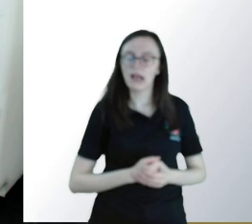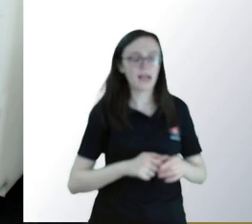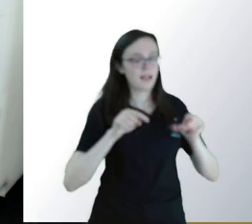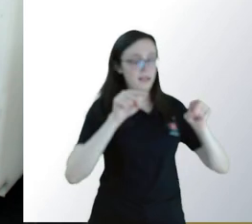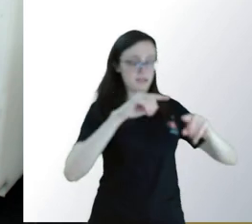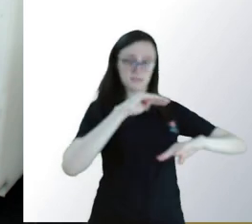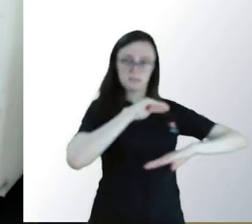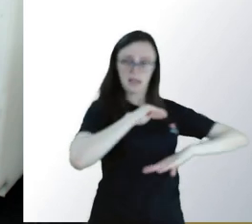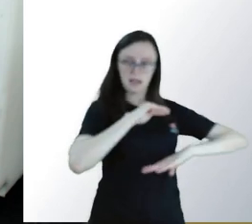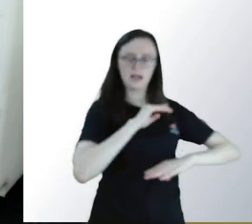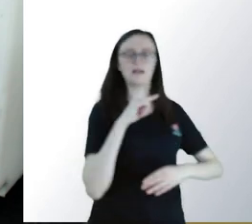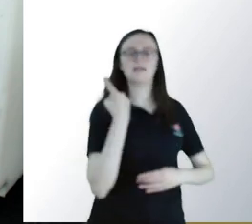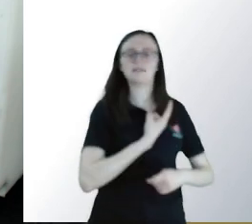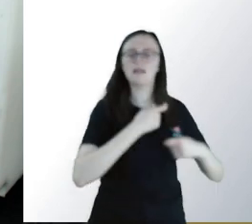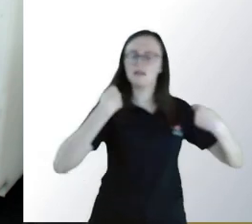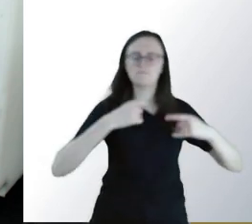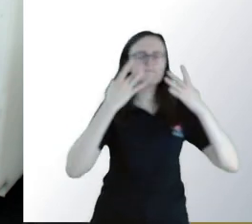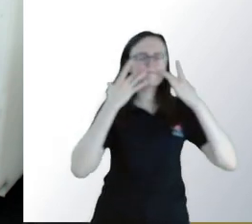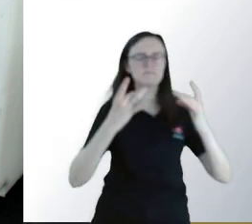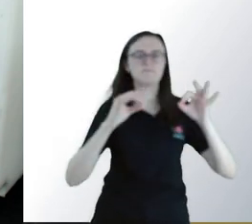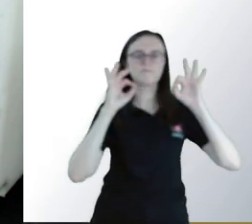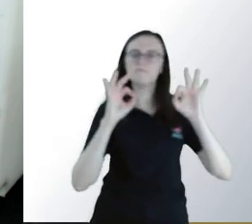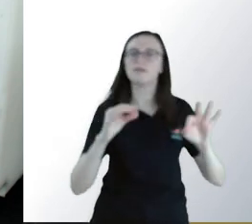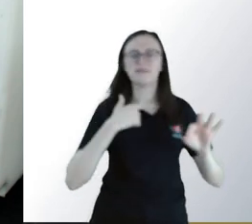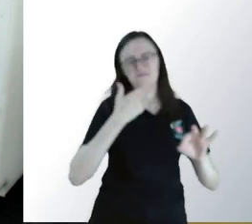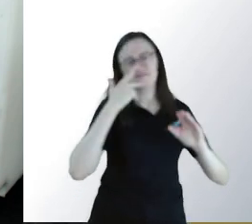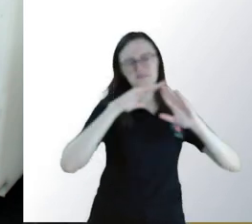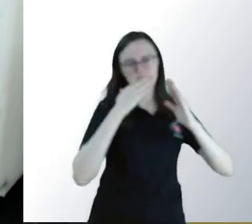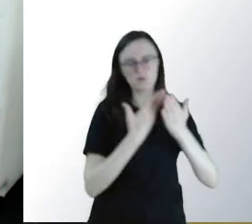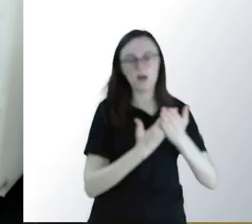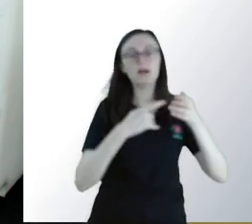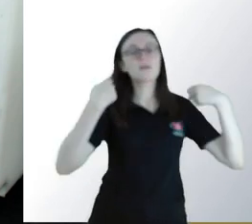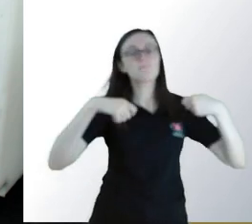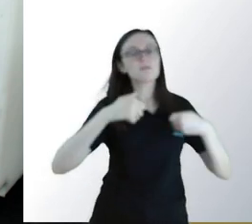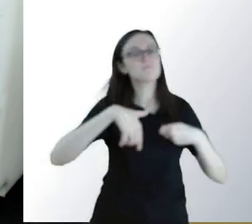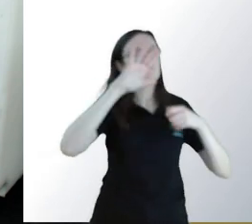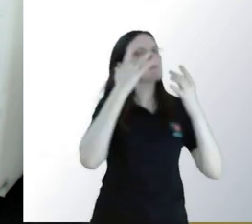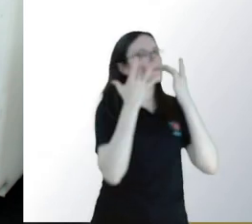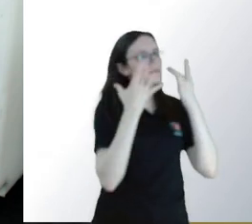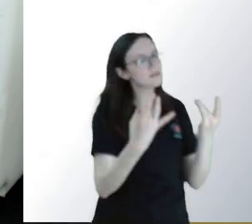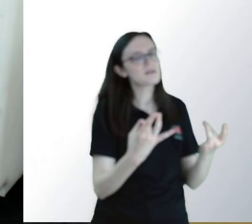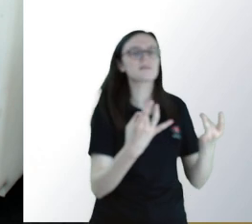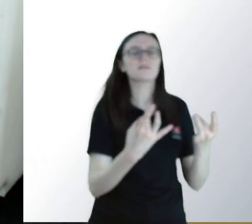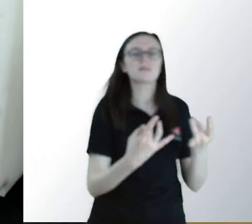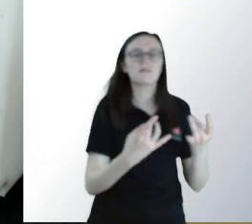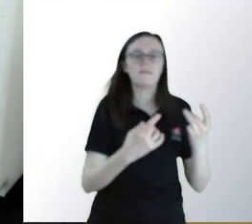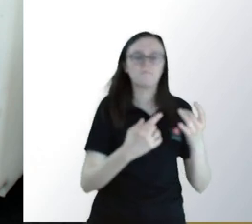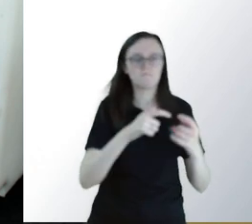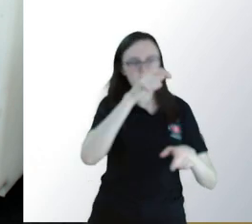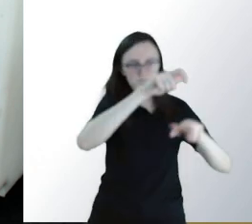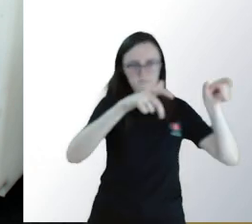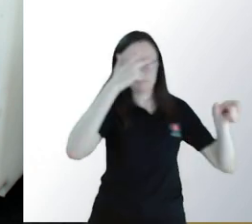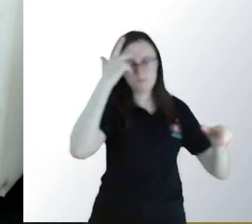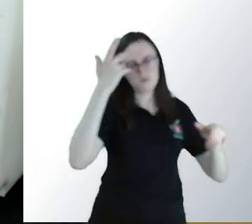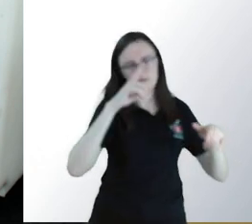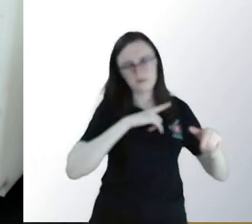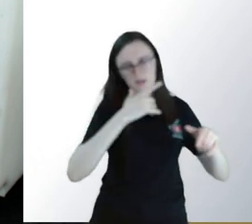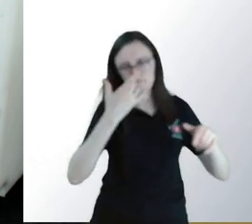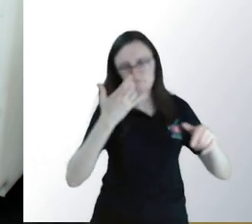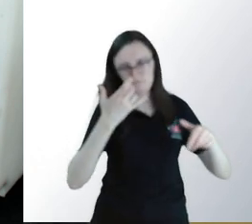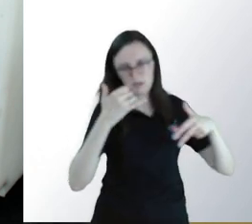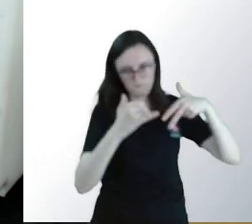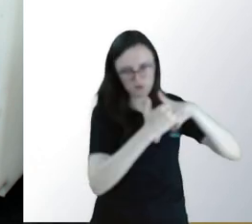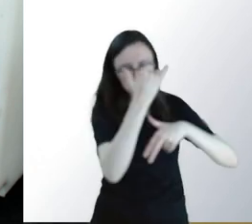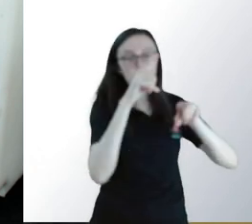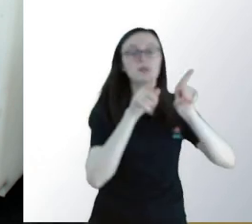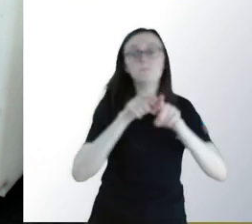nesses casos, né, a gente tem que dar atenção, que eu digo a escola, né, tem que dar atenção tanto à vítima quanto ao infrator, porque o